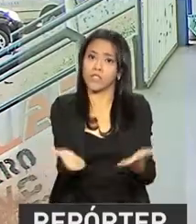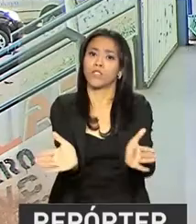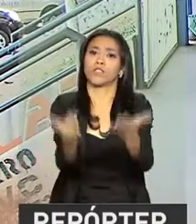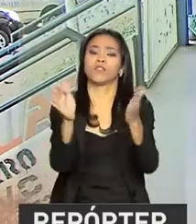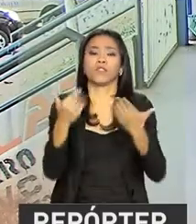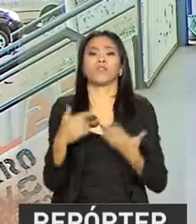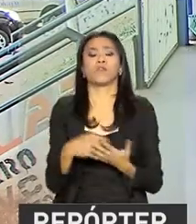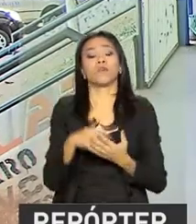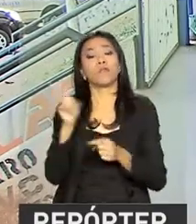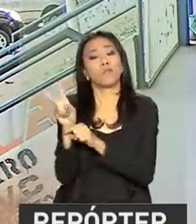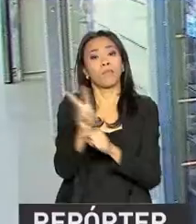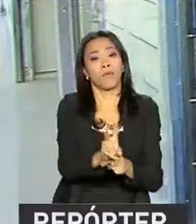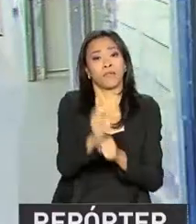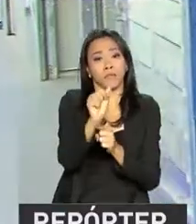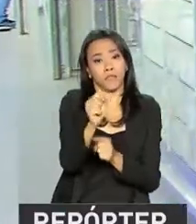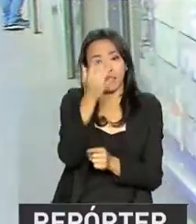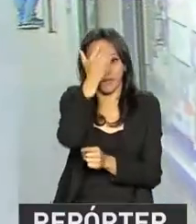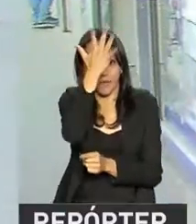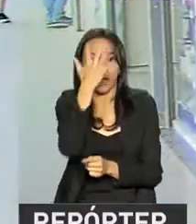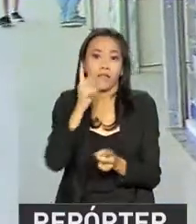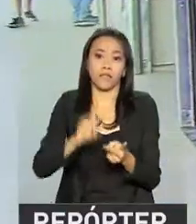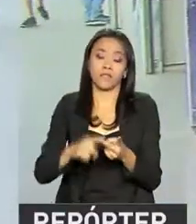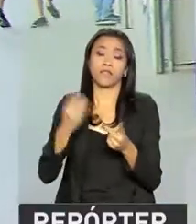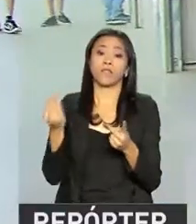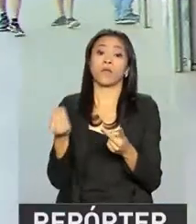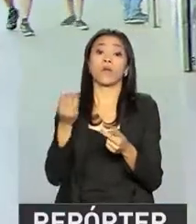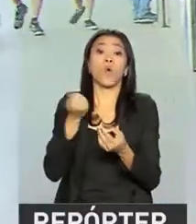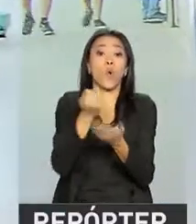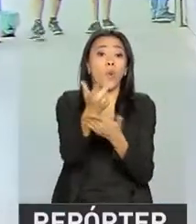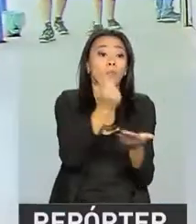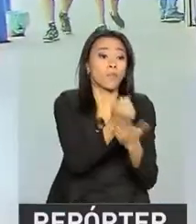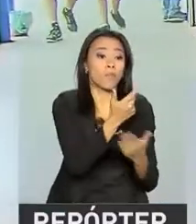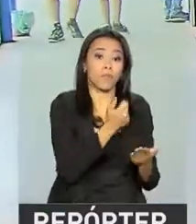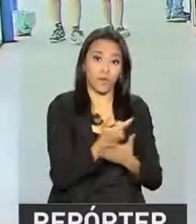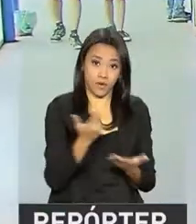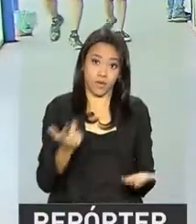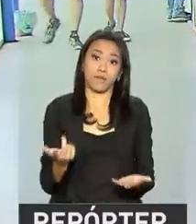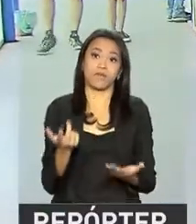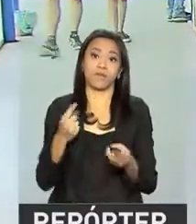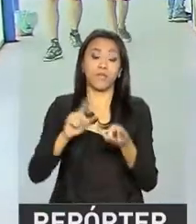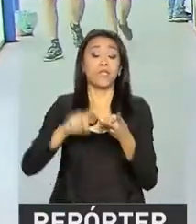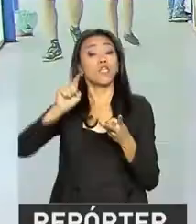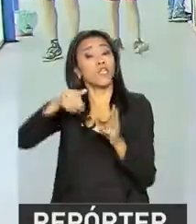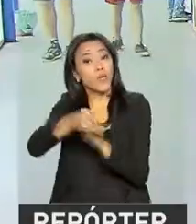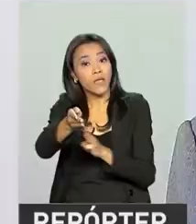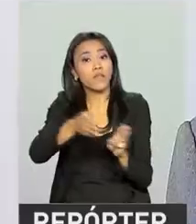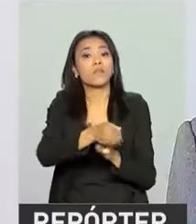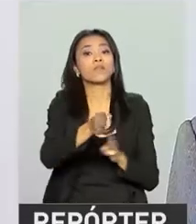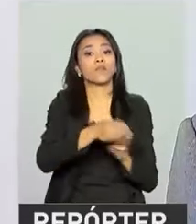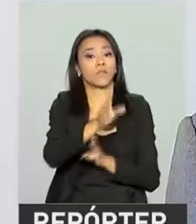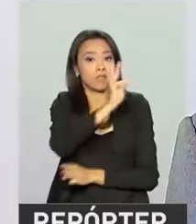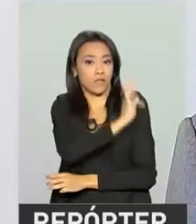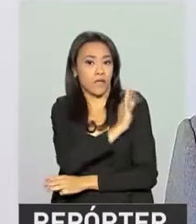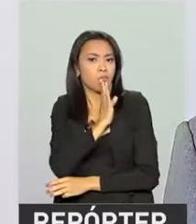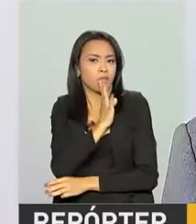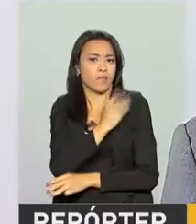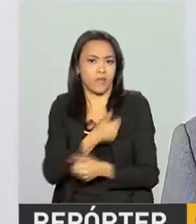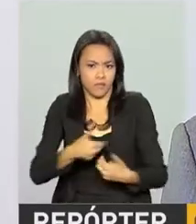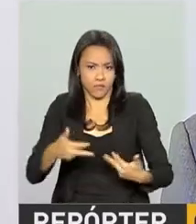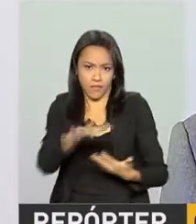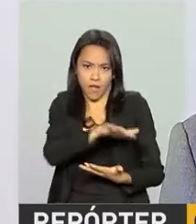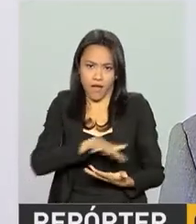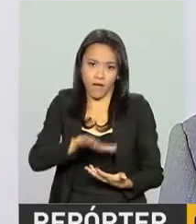créditos facilitados acesso ao mercado de compras públicas e orientação técnica ao entrar para o